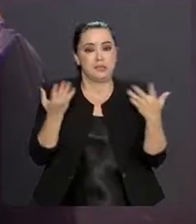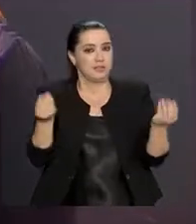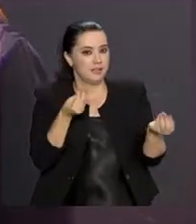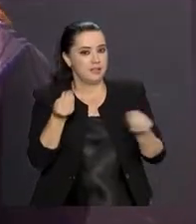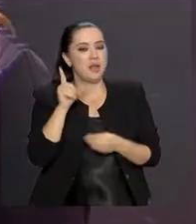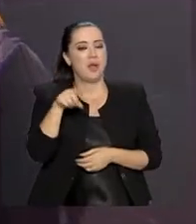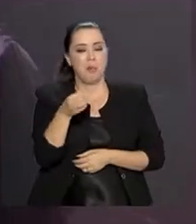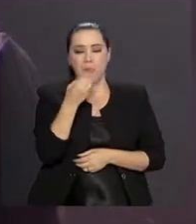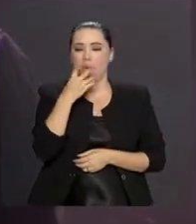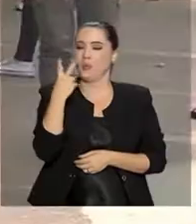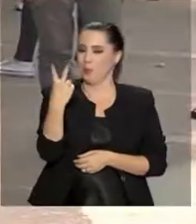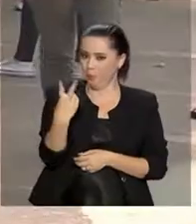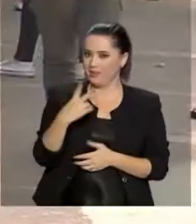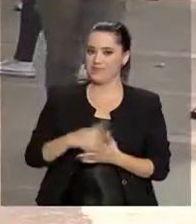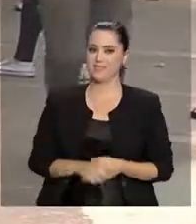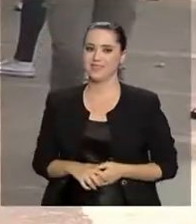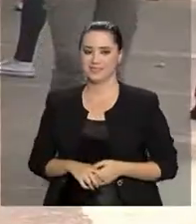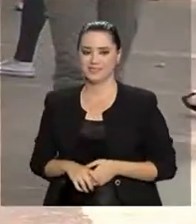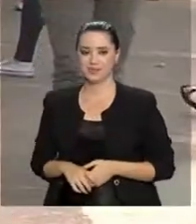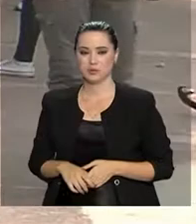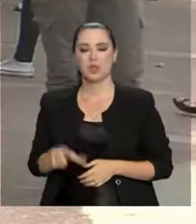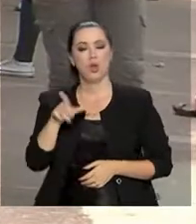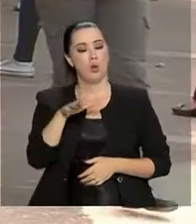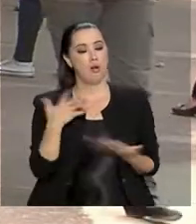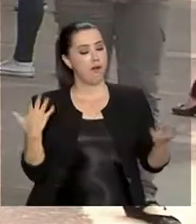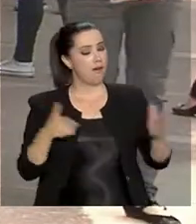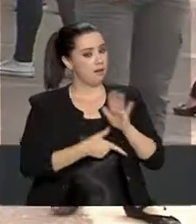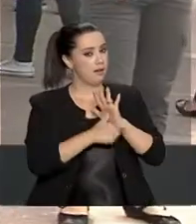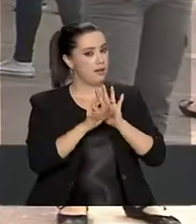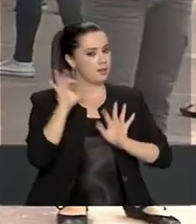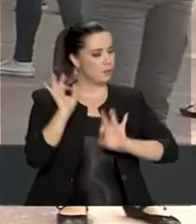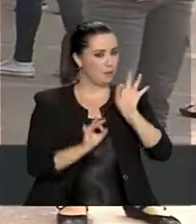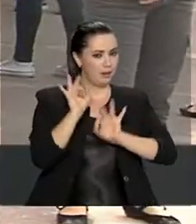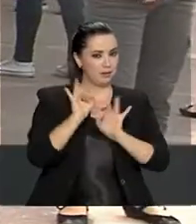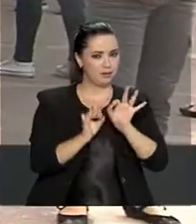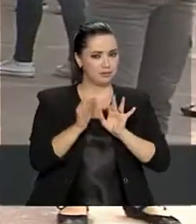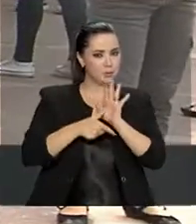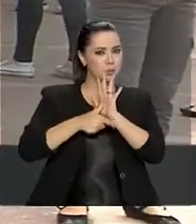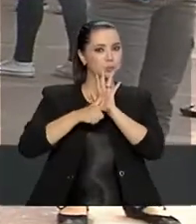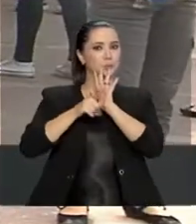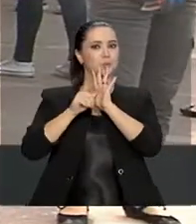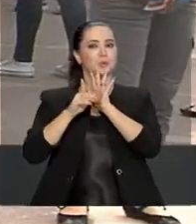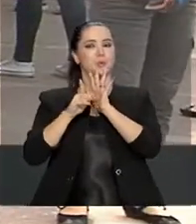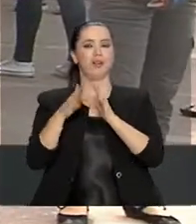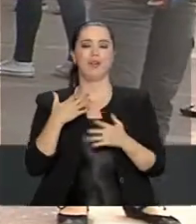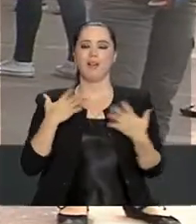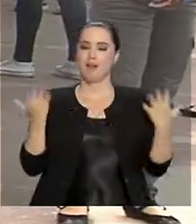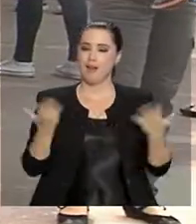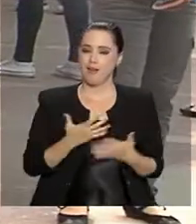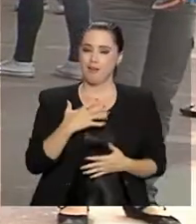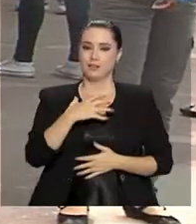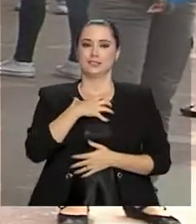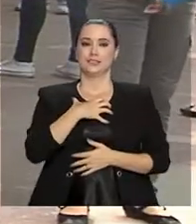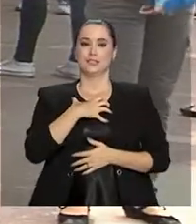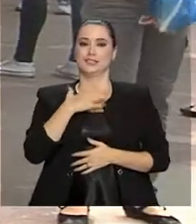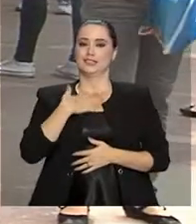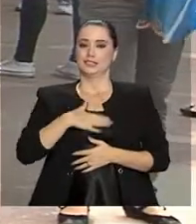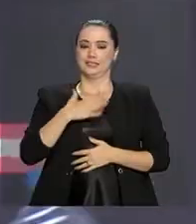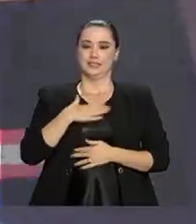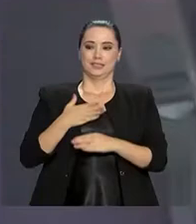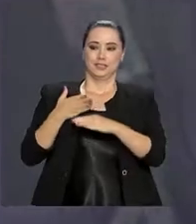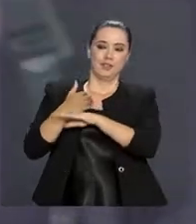é sempre bom estar sempre preparado. E para quem passou tanto tempo se preparando, a sensação é de alívio ao cruzar esses